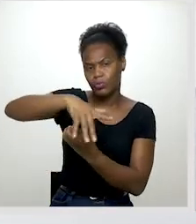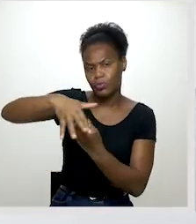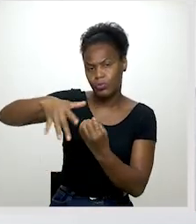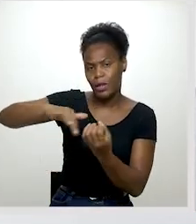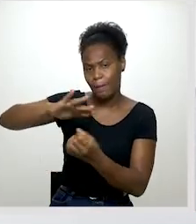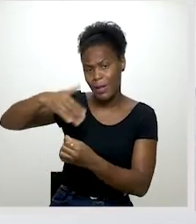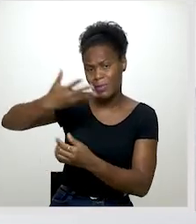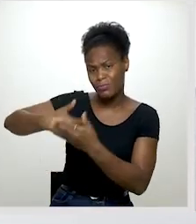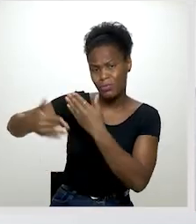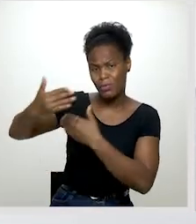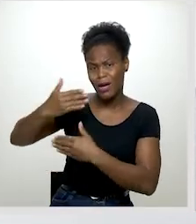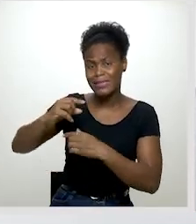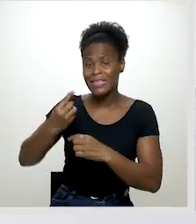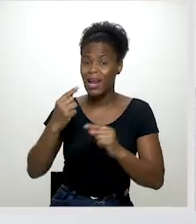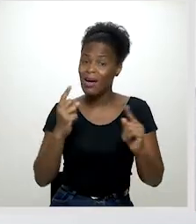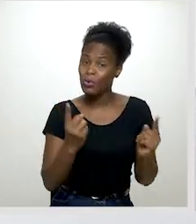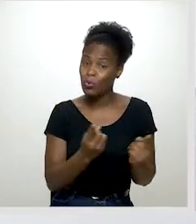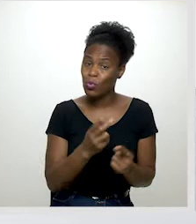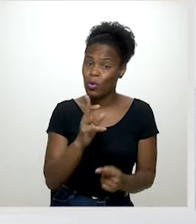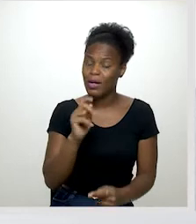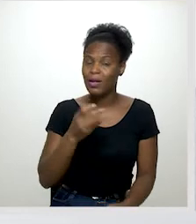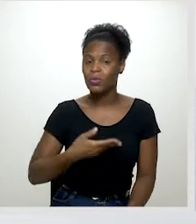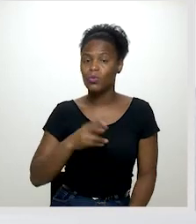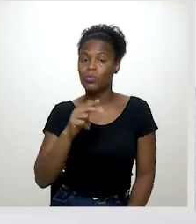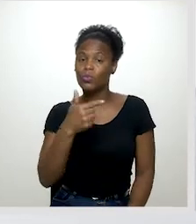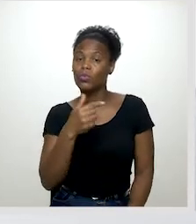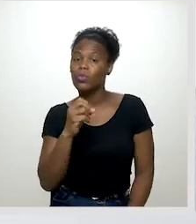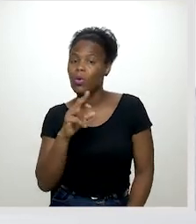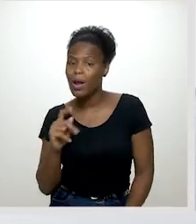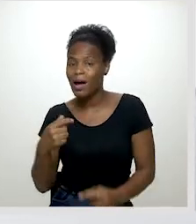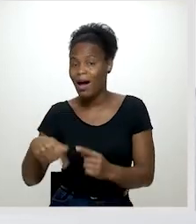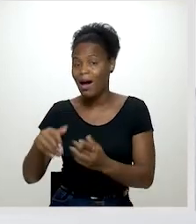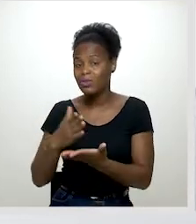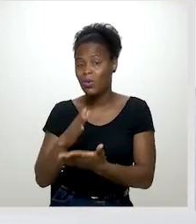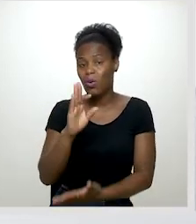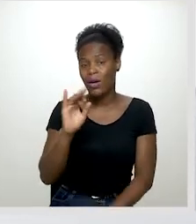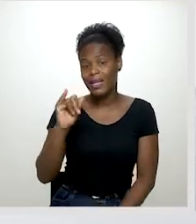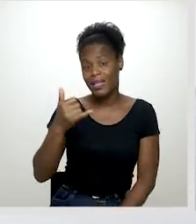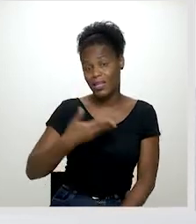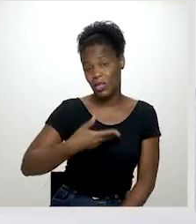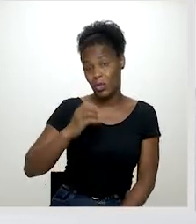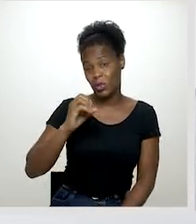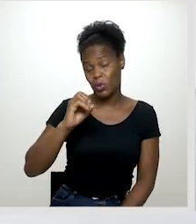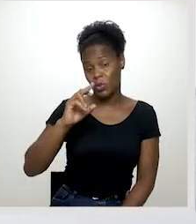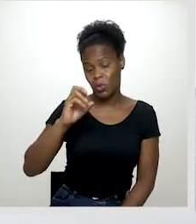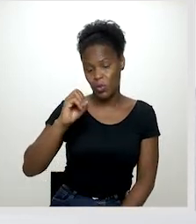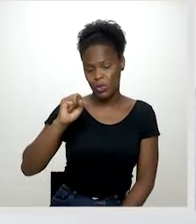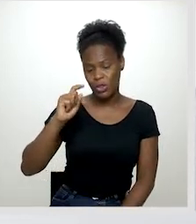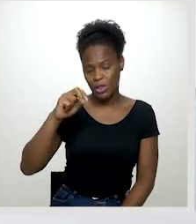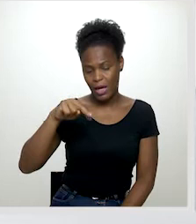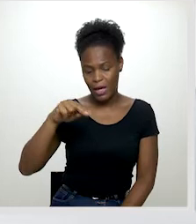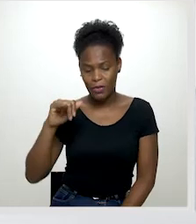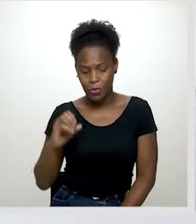redutora, constituída essencialmente por hidrogênio, metano, amoníaco e vapor de água.